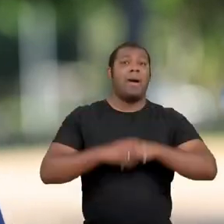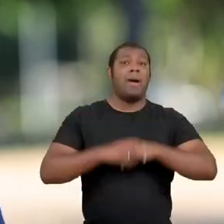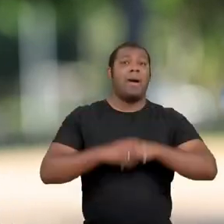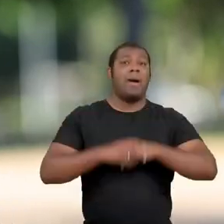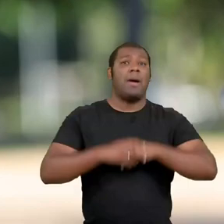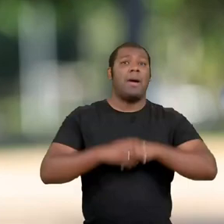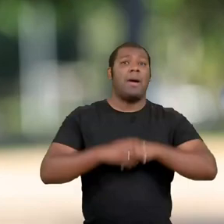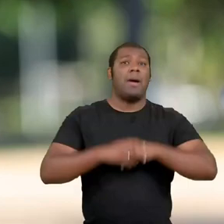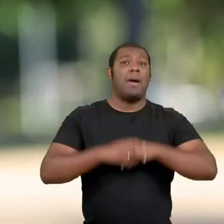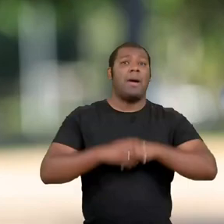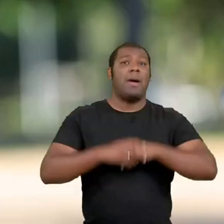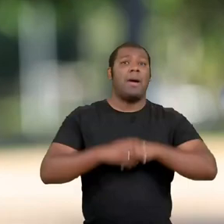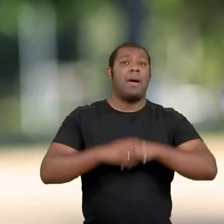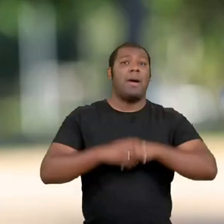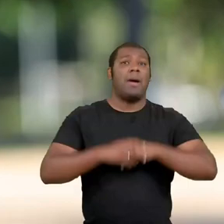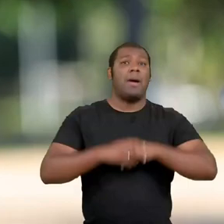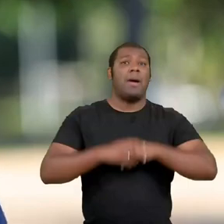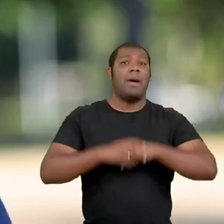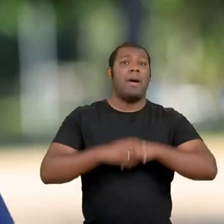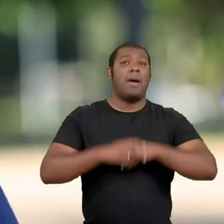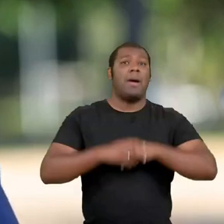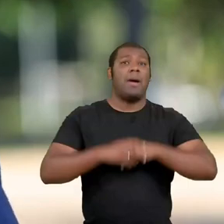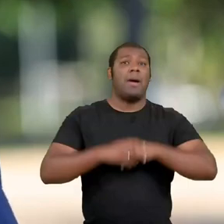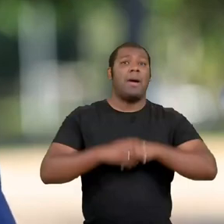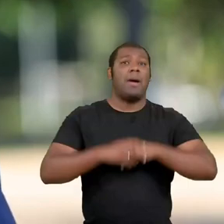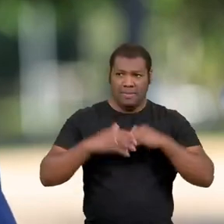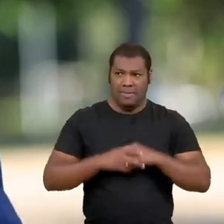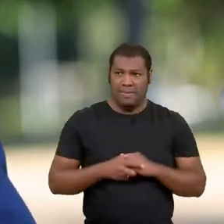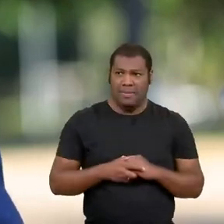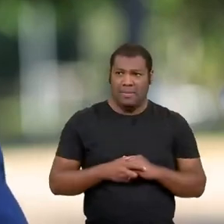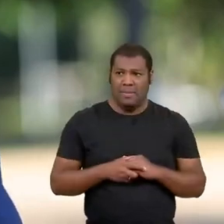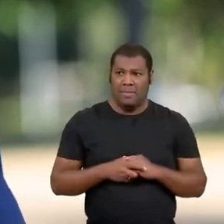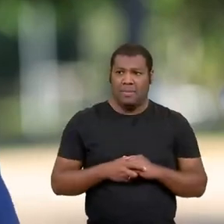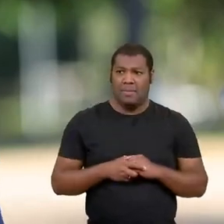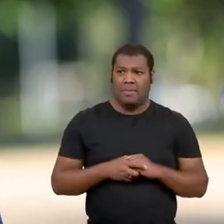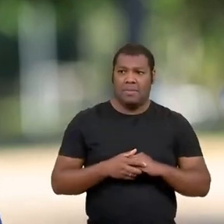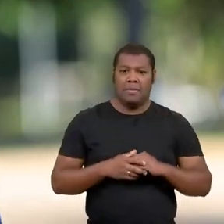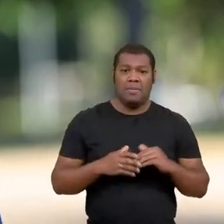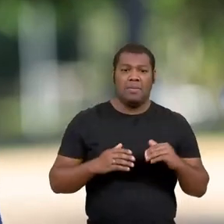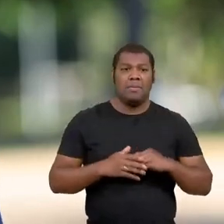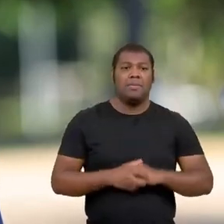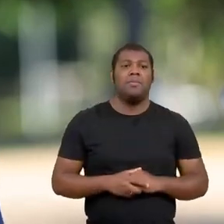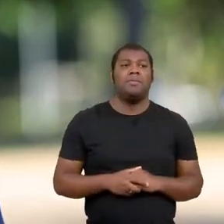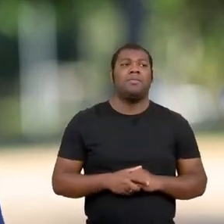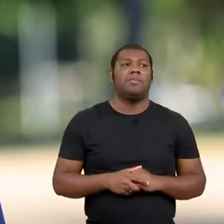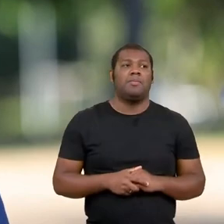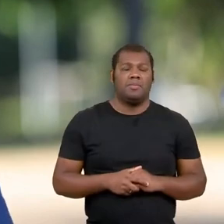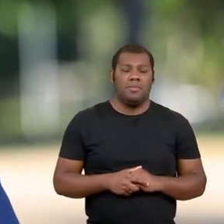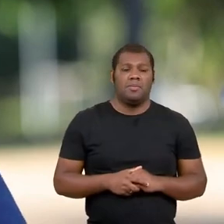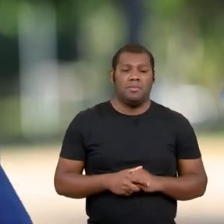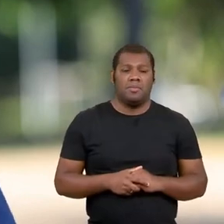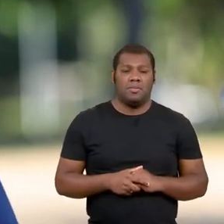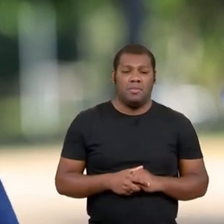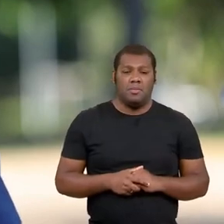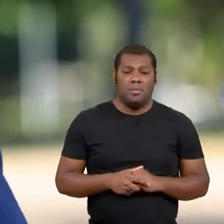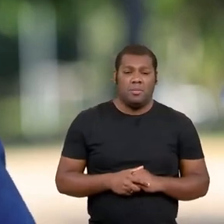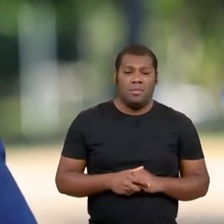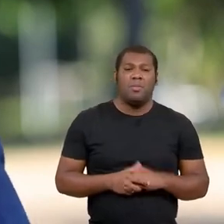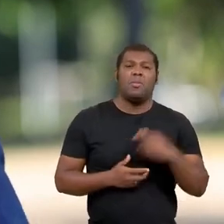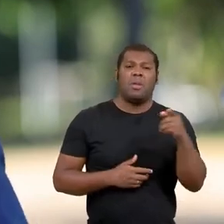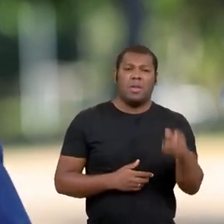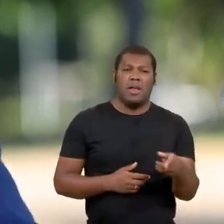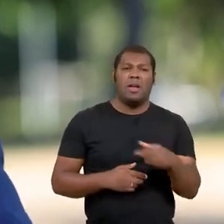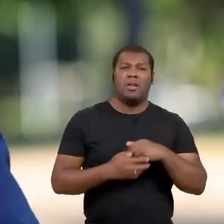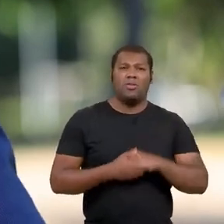da participação dele no movimento social que permitiu com que ele fosse assim sabe tomasse posse diferente